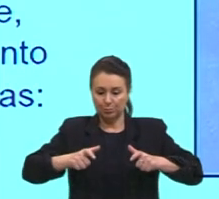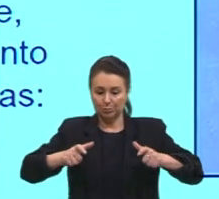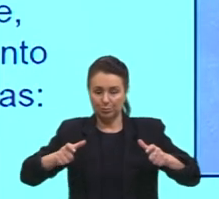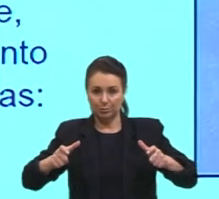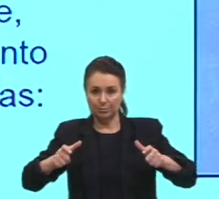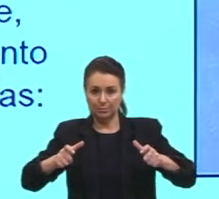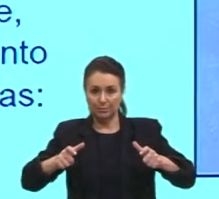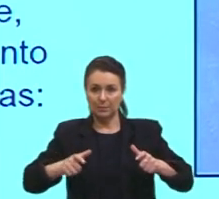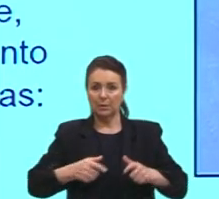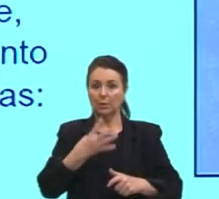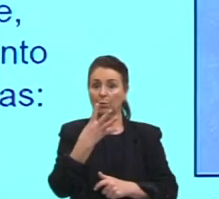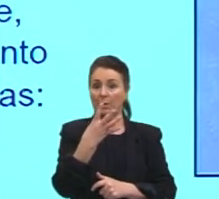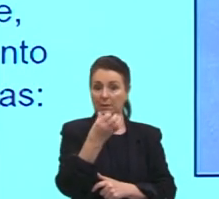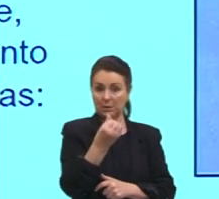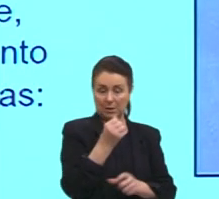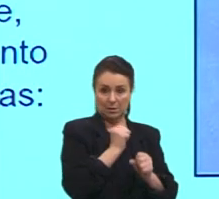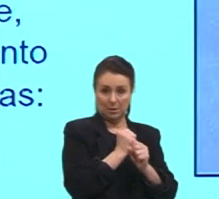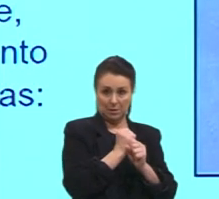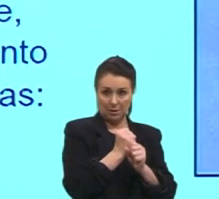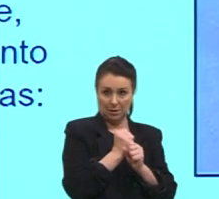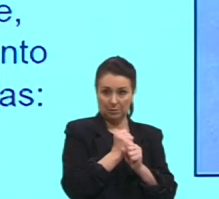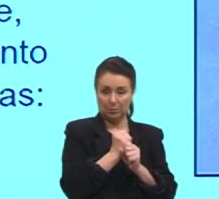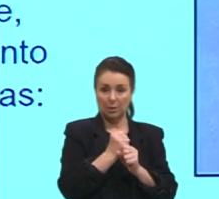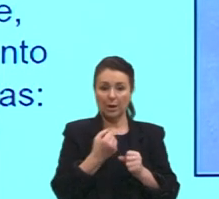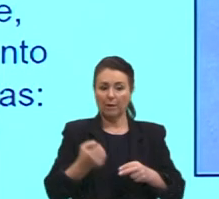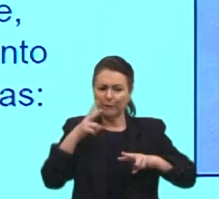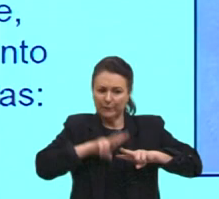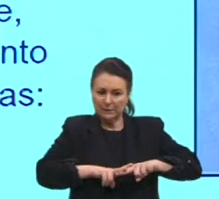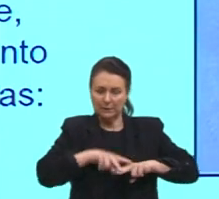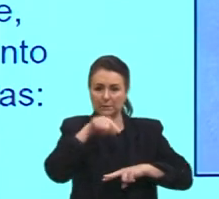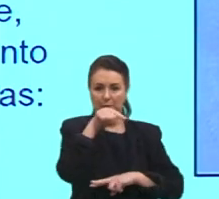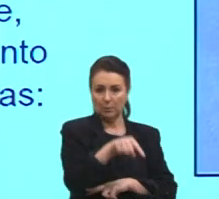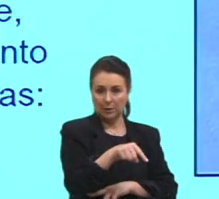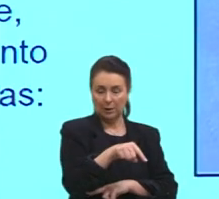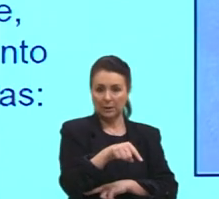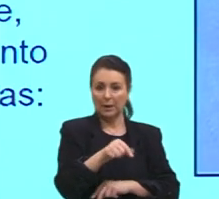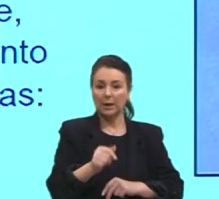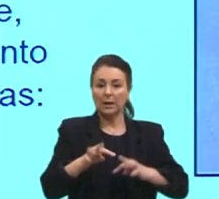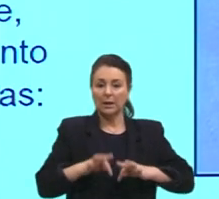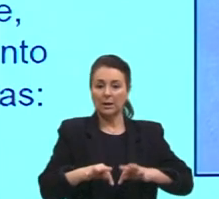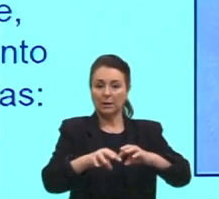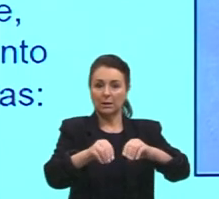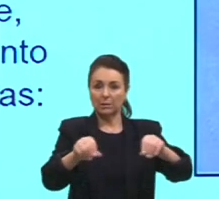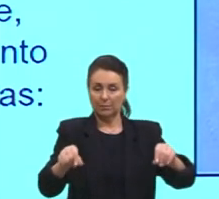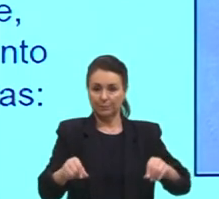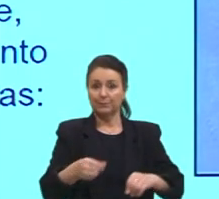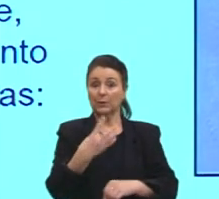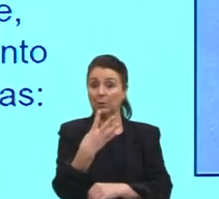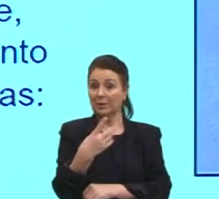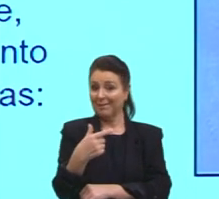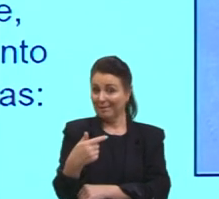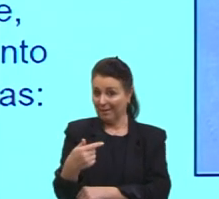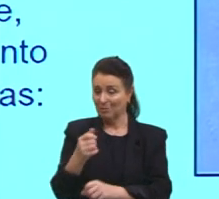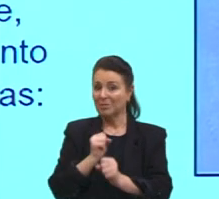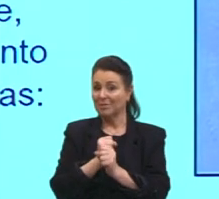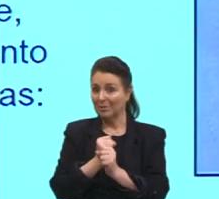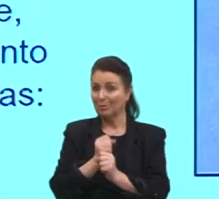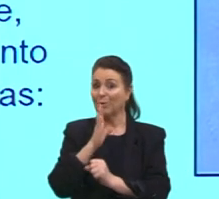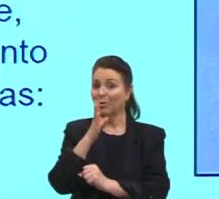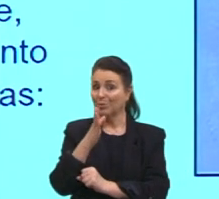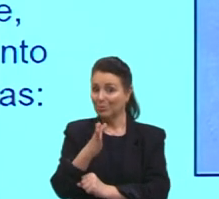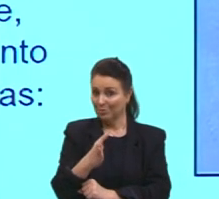isso 46 nós temos a fixação desse desse território aí já em 47 ó ele já